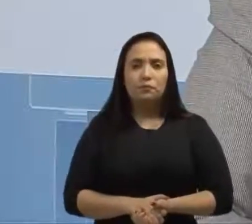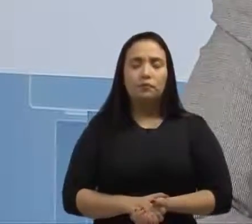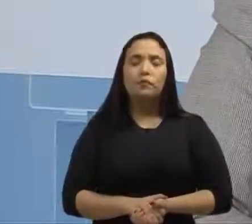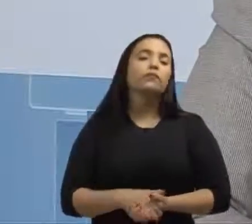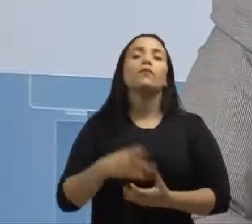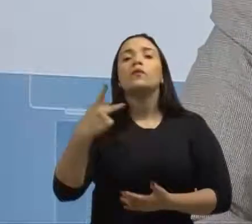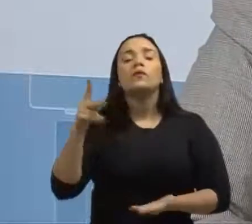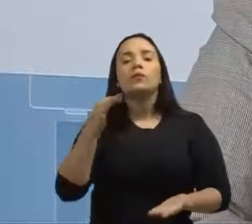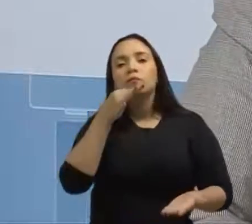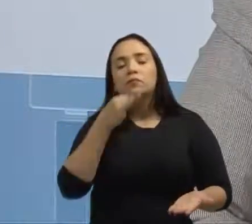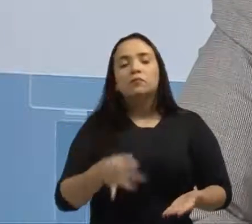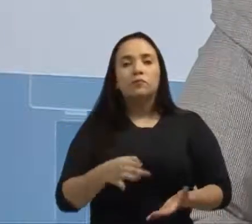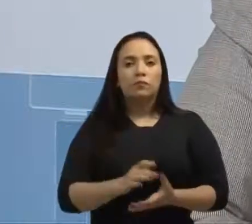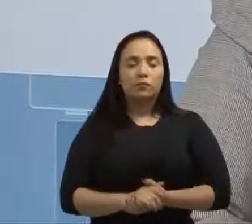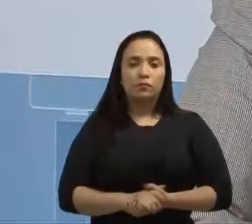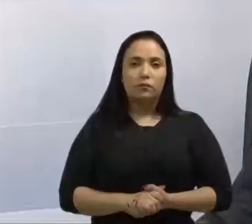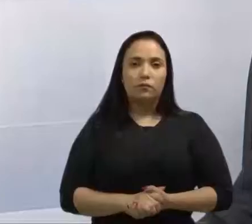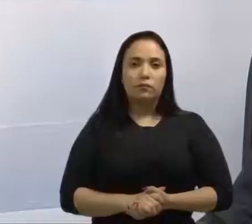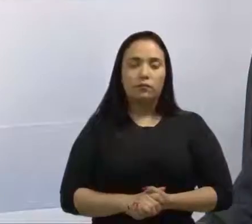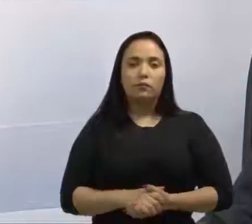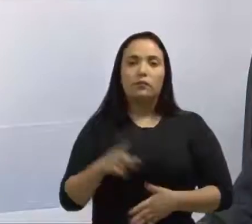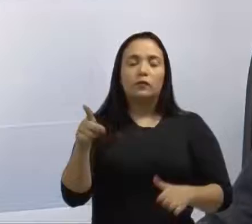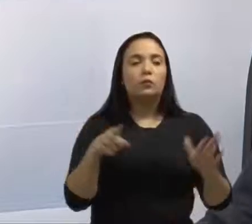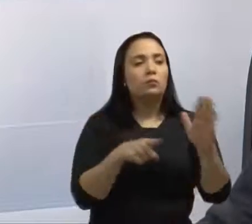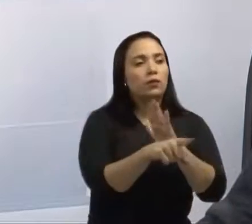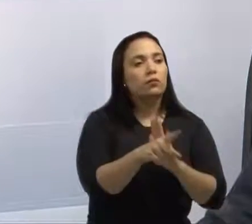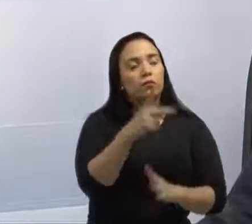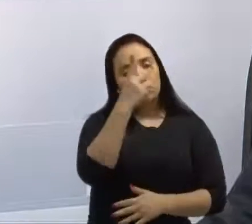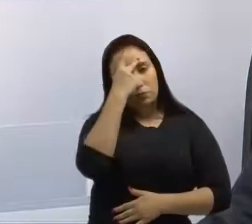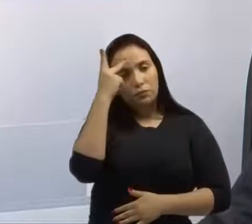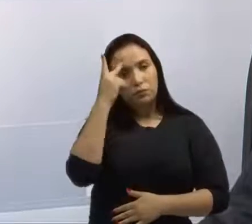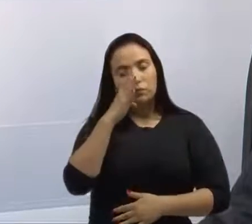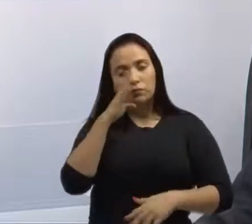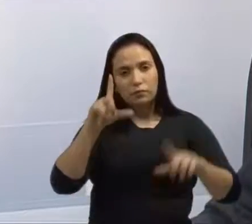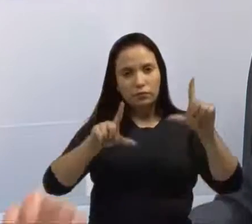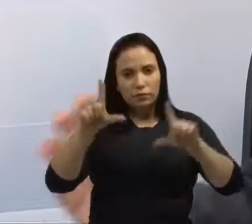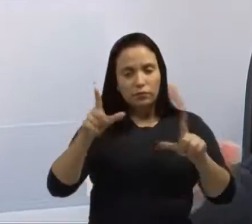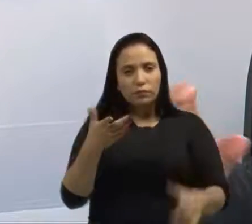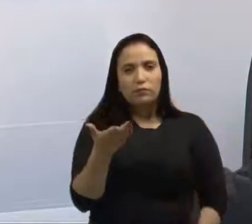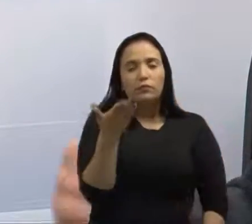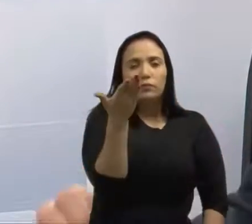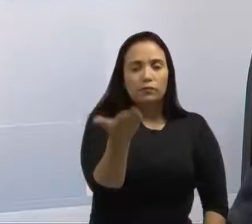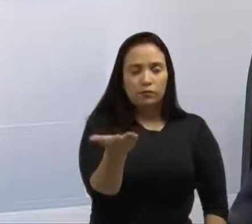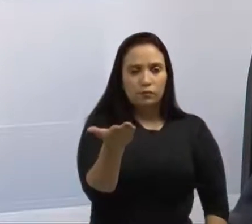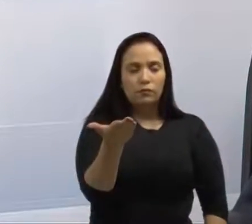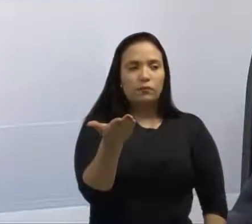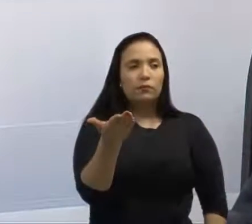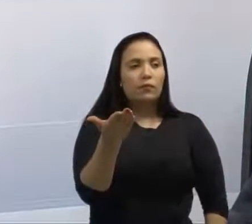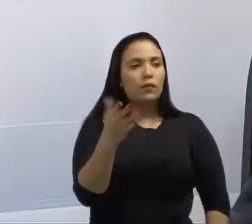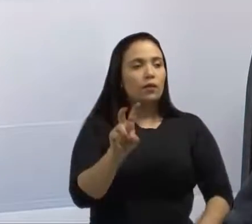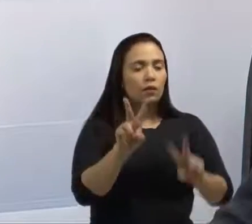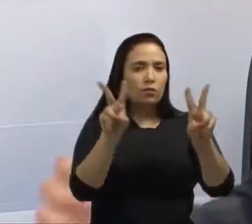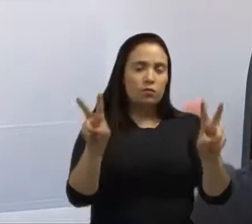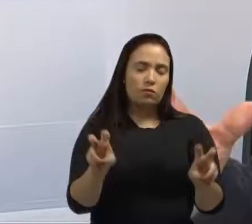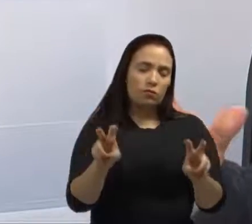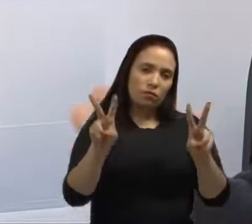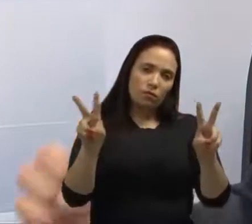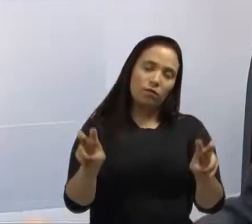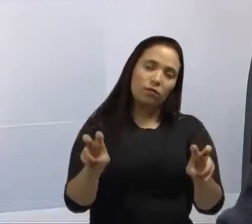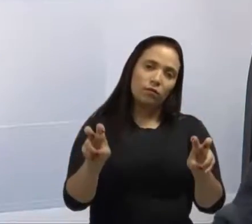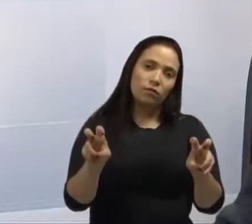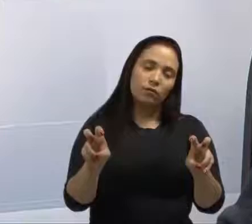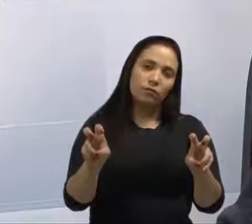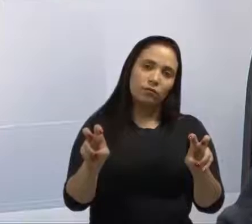o primeiro cenário, qual seria? Quando você pergunta ao telespectador, quando você pergunta a quem está sendo